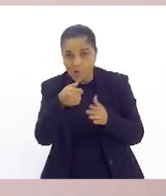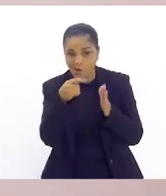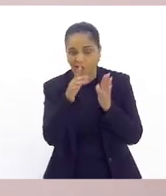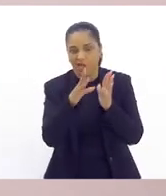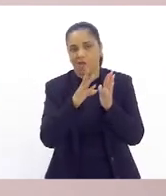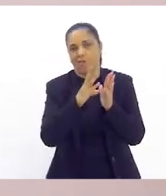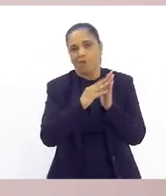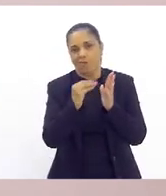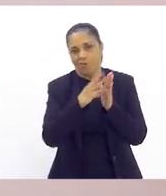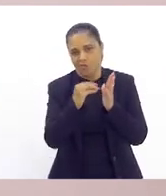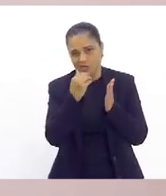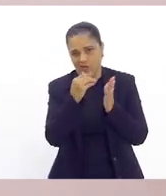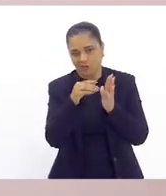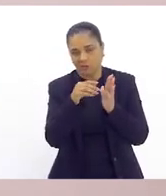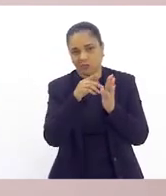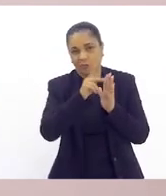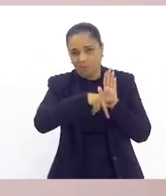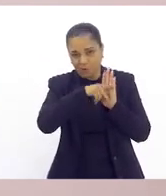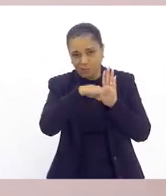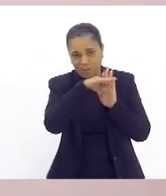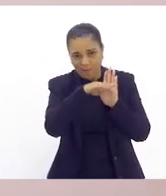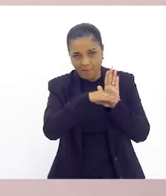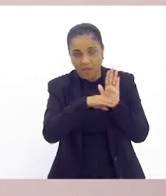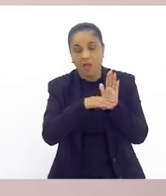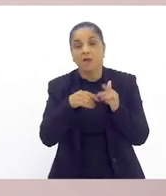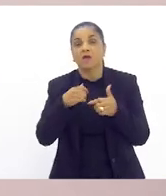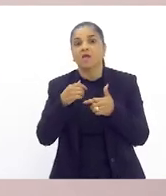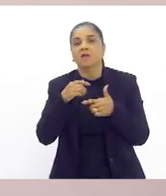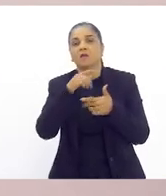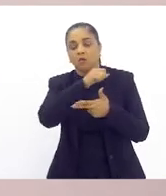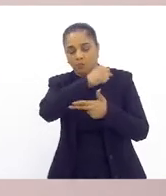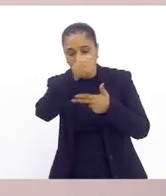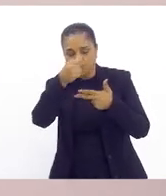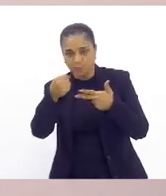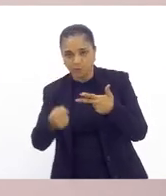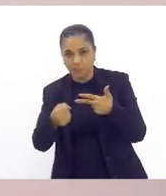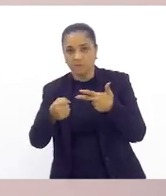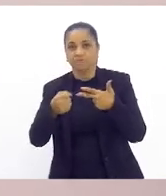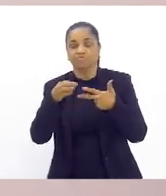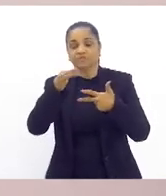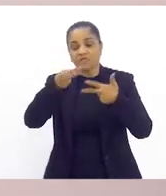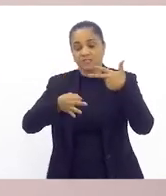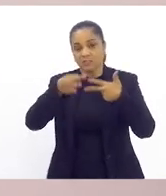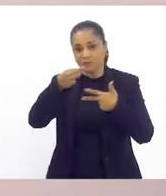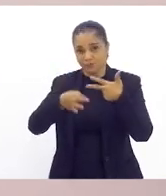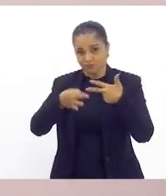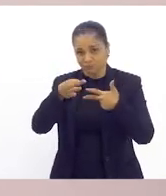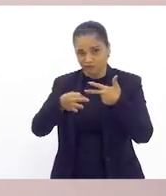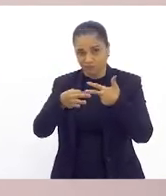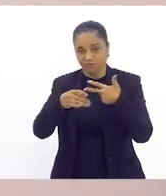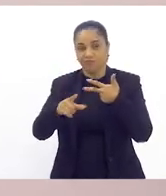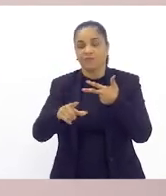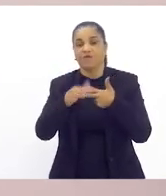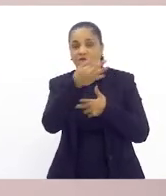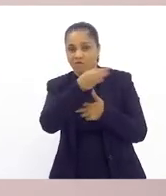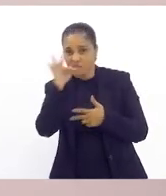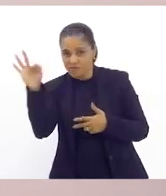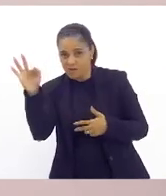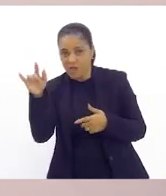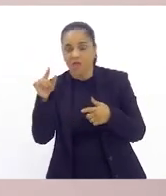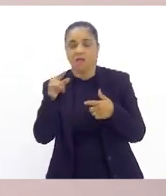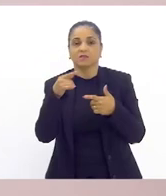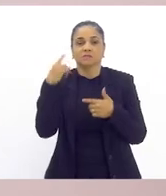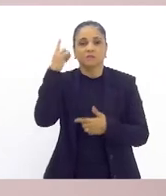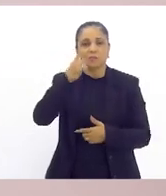do Poder Executivo Federal que é o dono da concessão E aí todo o apoio aqui da Assembleia é importante os deputados